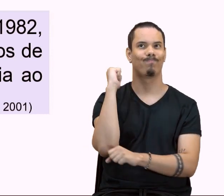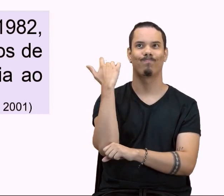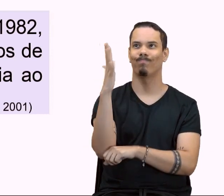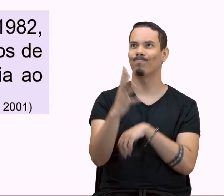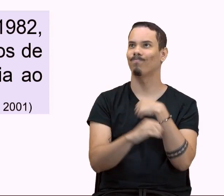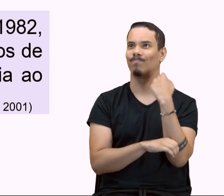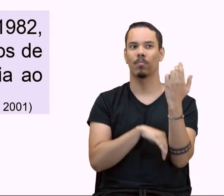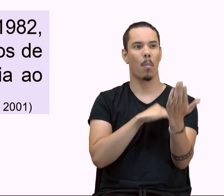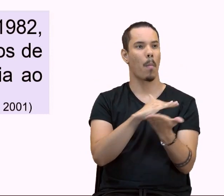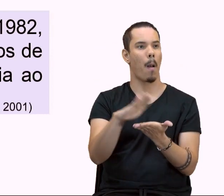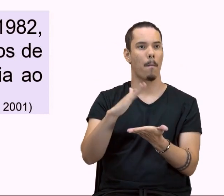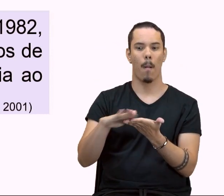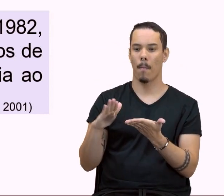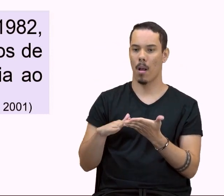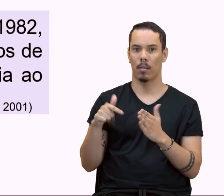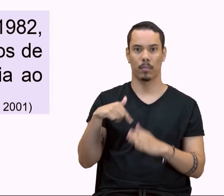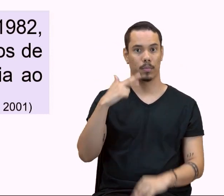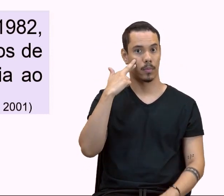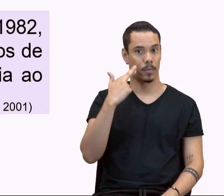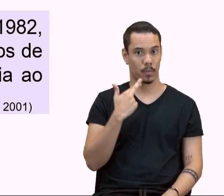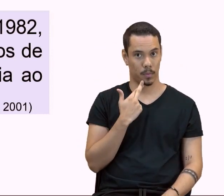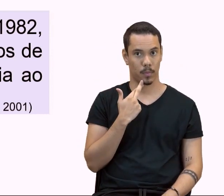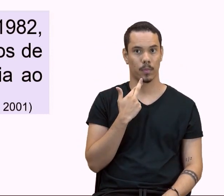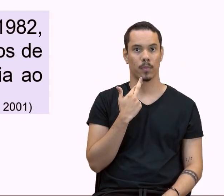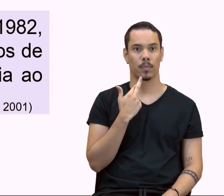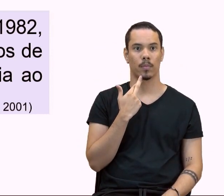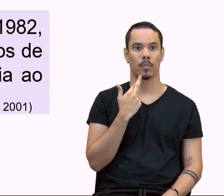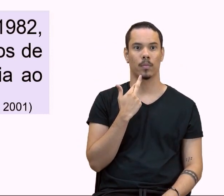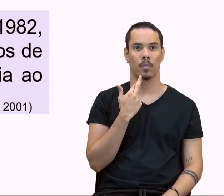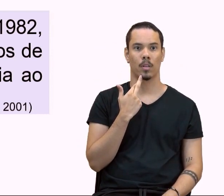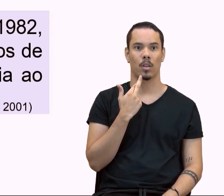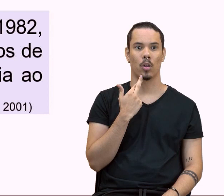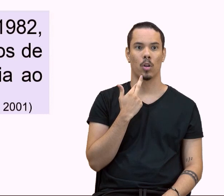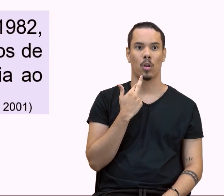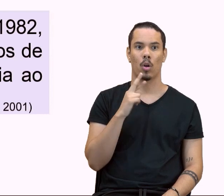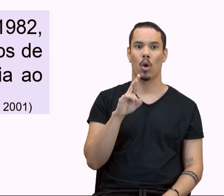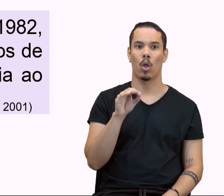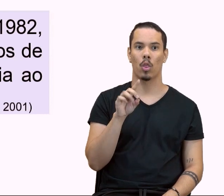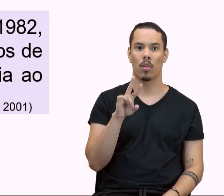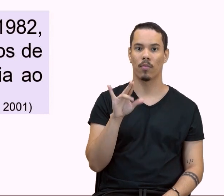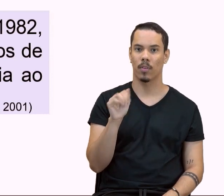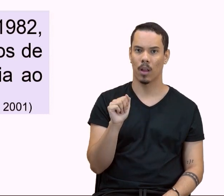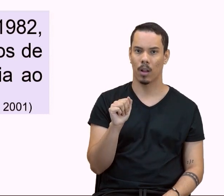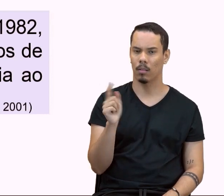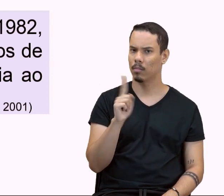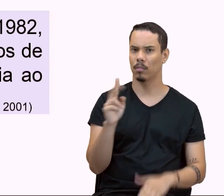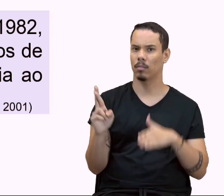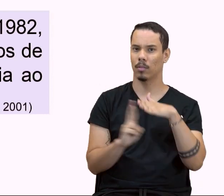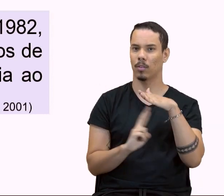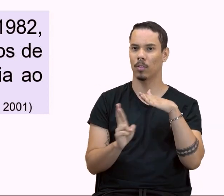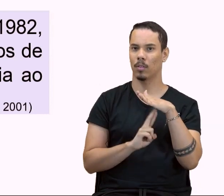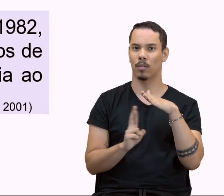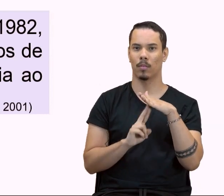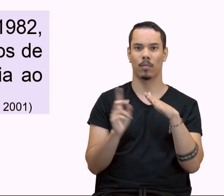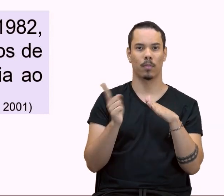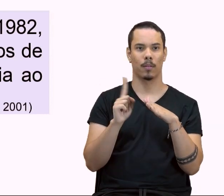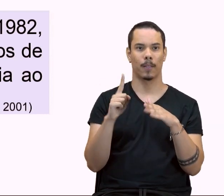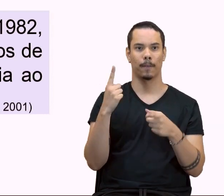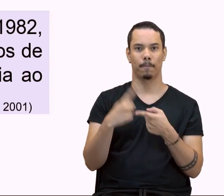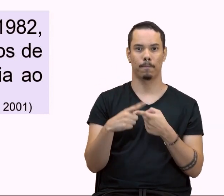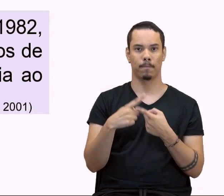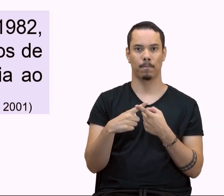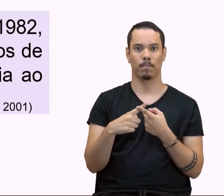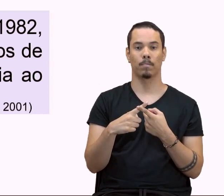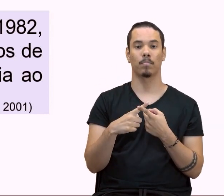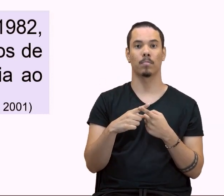ao longo da rodoviária. Opa, professor, ao longo da rodoviária? Sim, ela vai se tornar uma espinha de peixe.